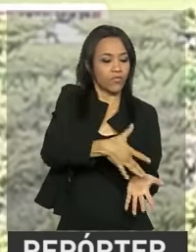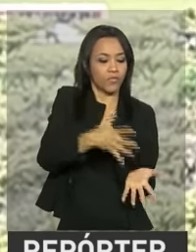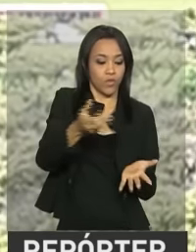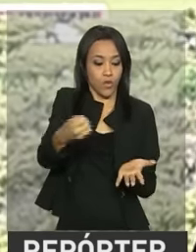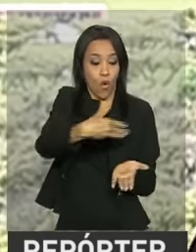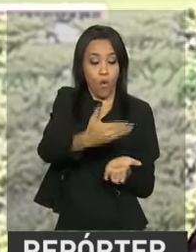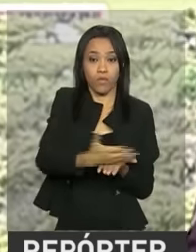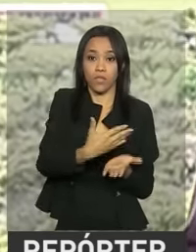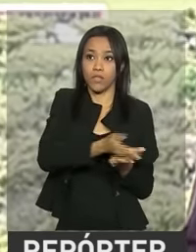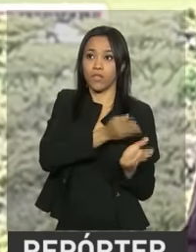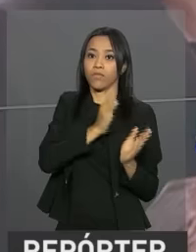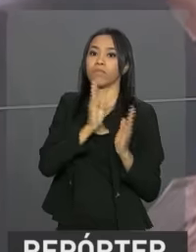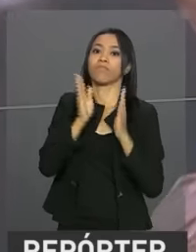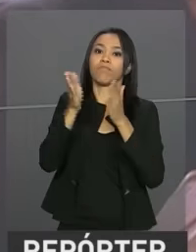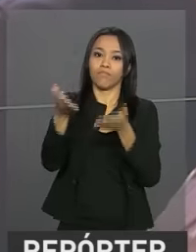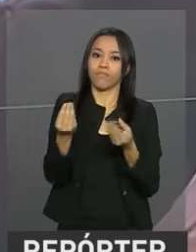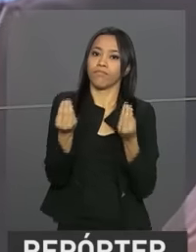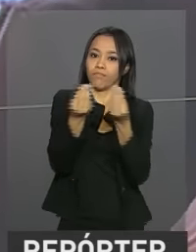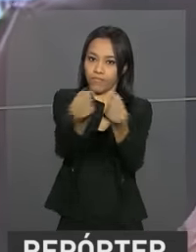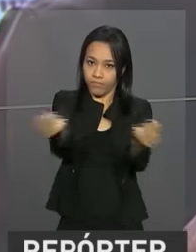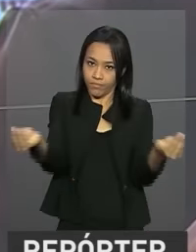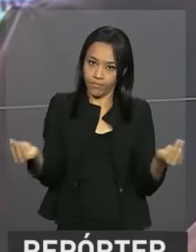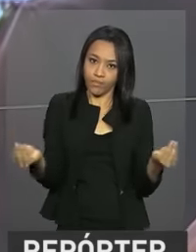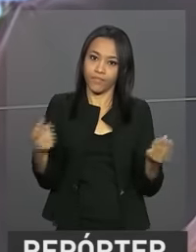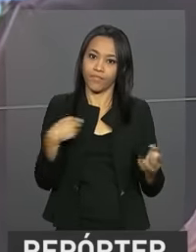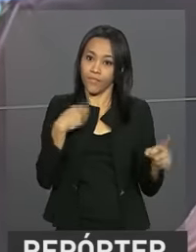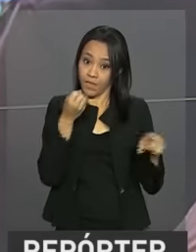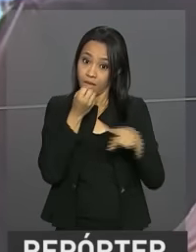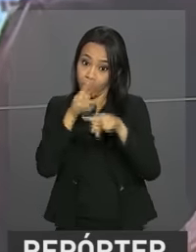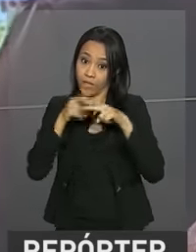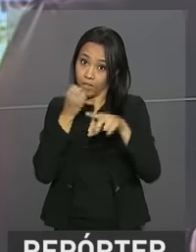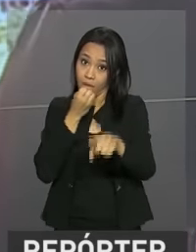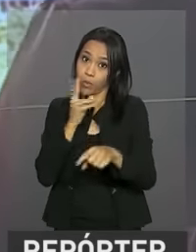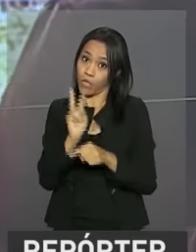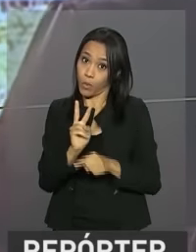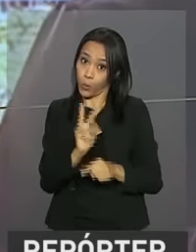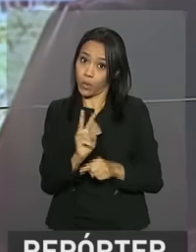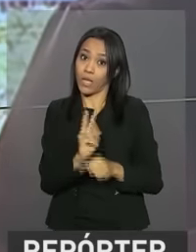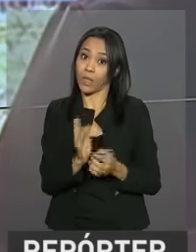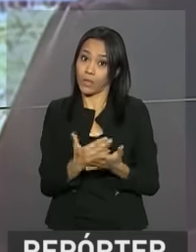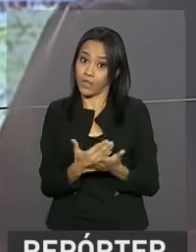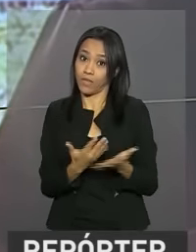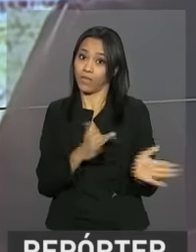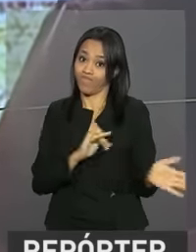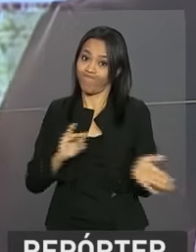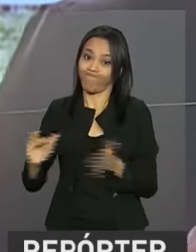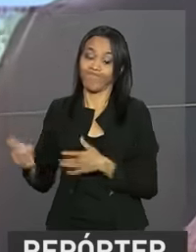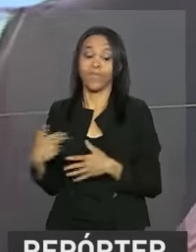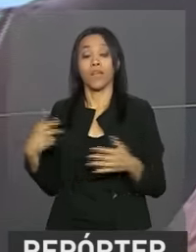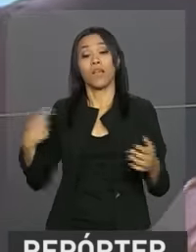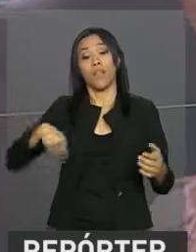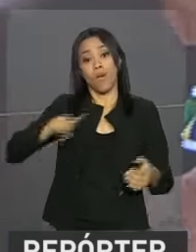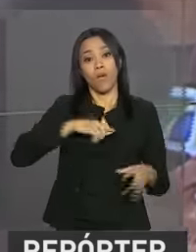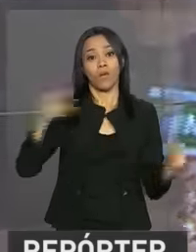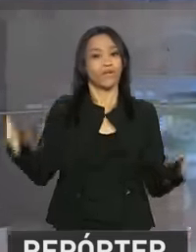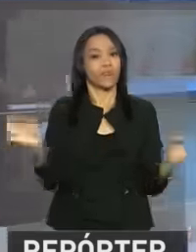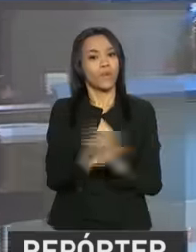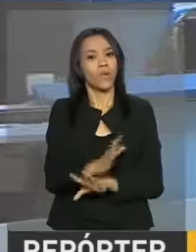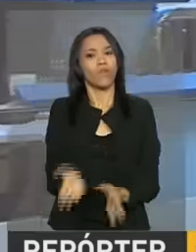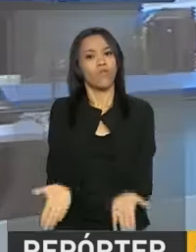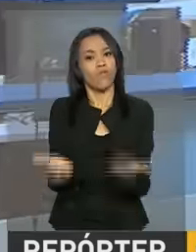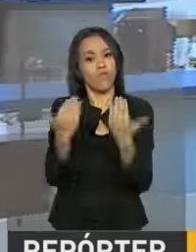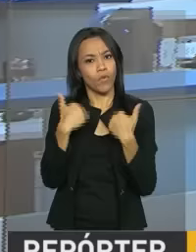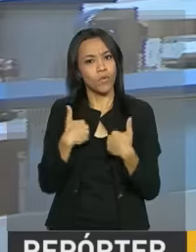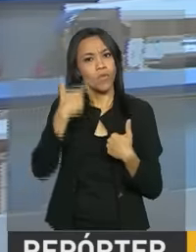novos alunos. Leandro. Obrigado, Mara. Por isso que é bom sempre conservar os livros, né? E nós ficamos por aqui. Voltamos a qualquer momento com